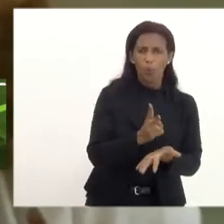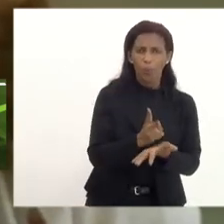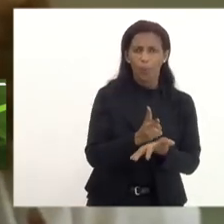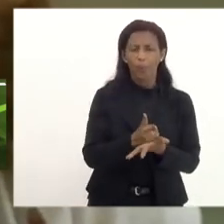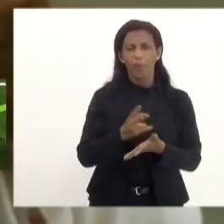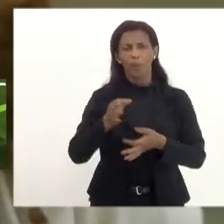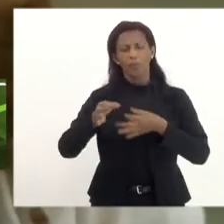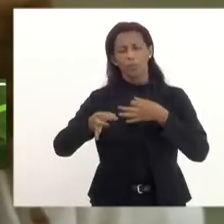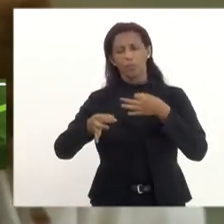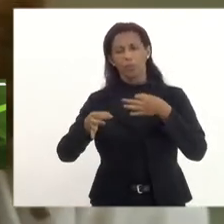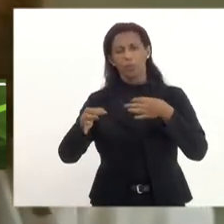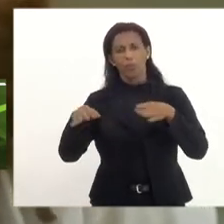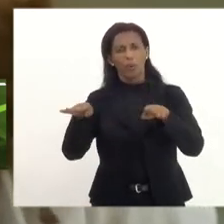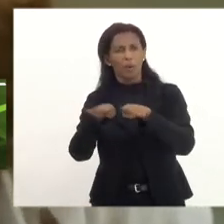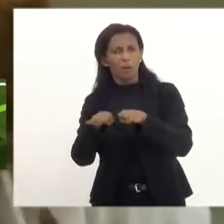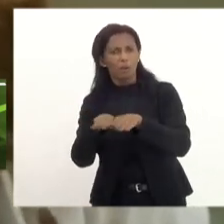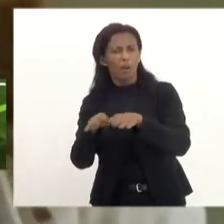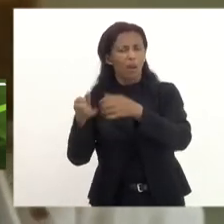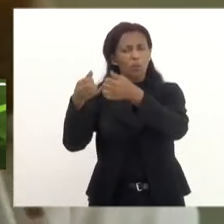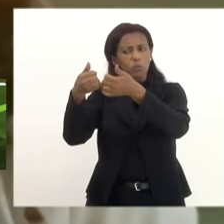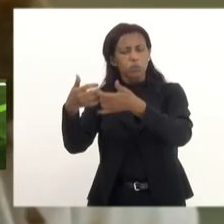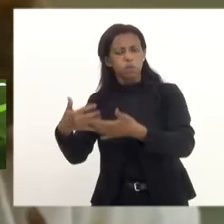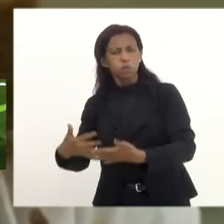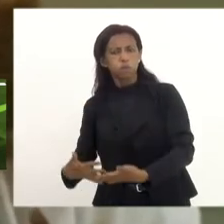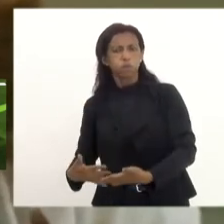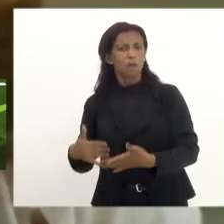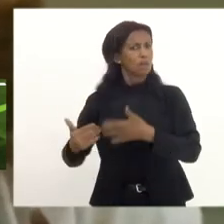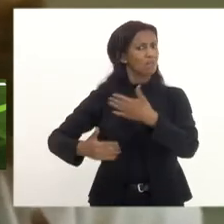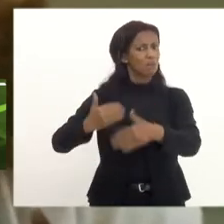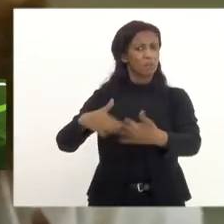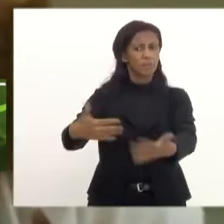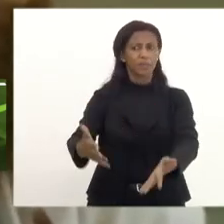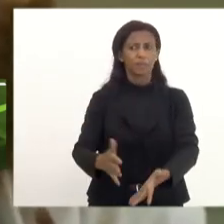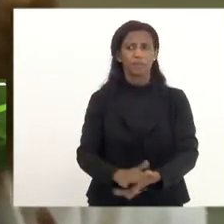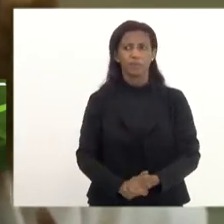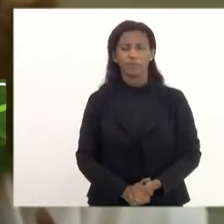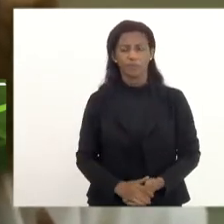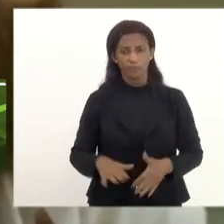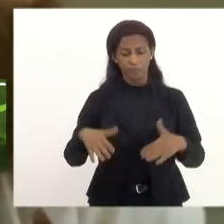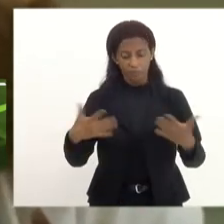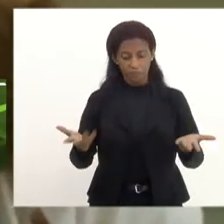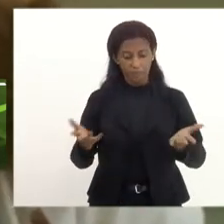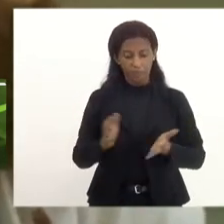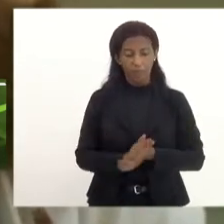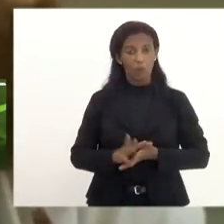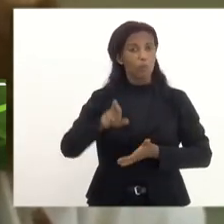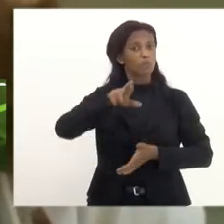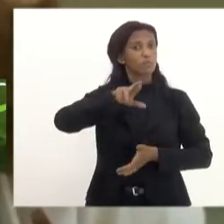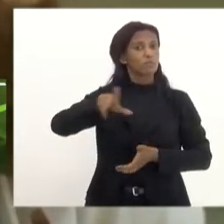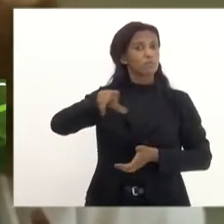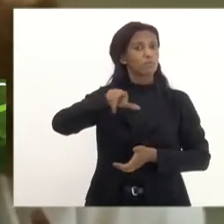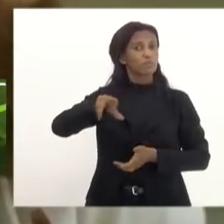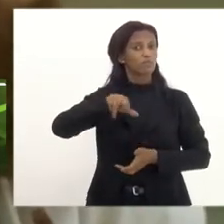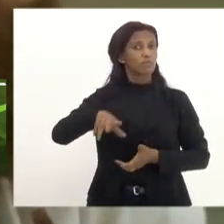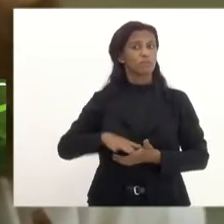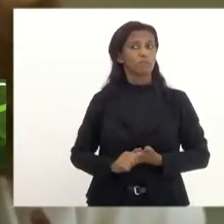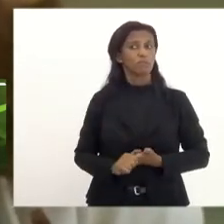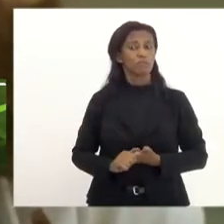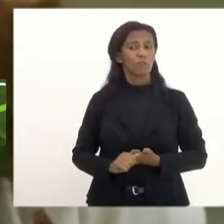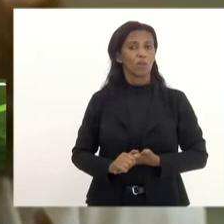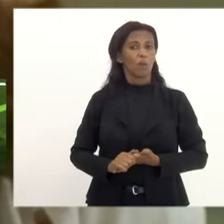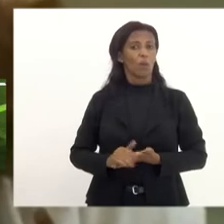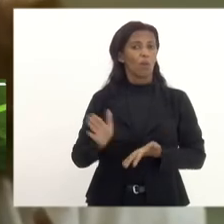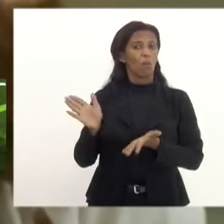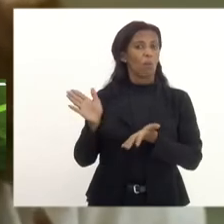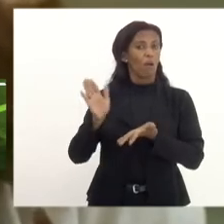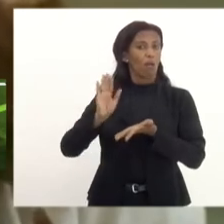com o mesmo grau de definições e vai por aí afora, né? Então, isso aí não é uma